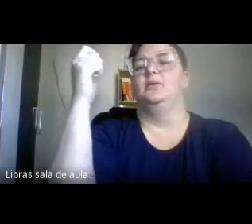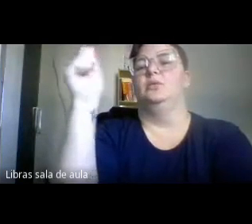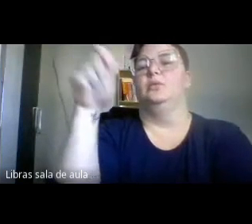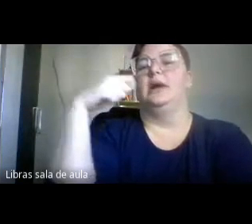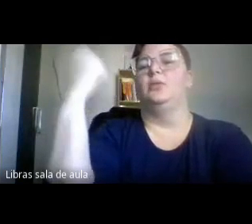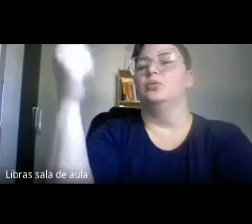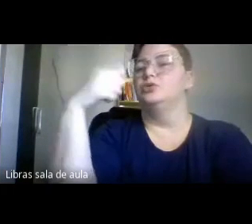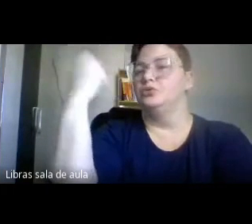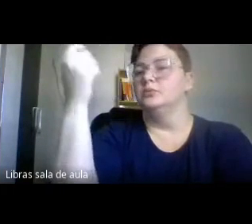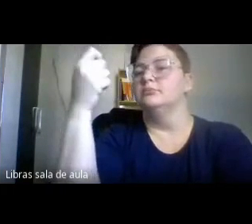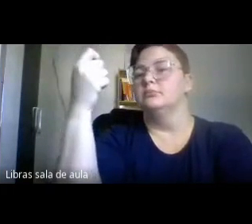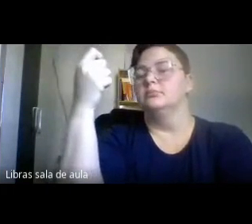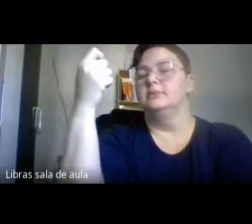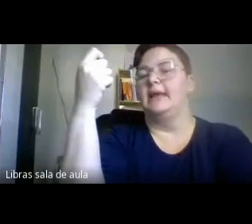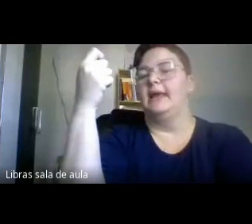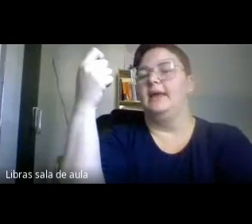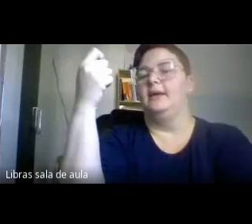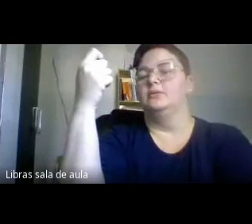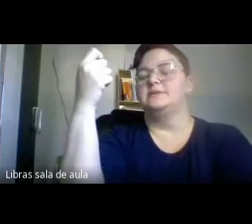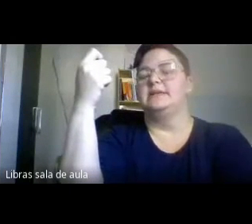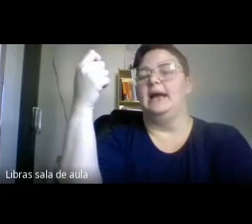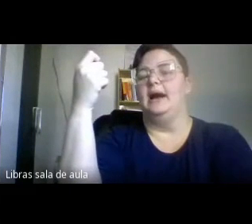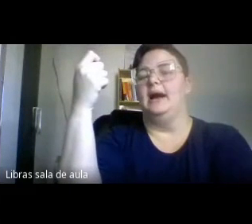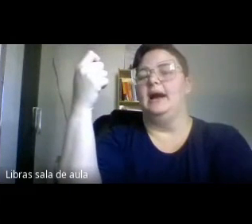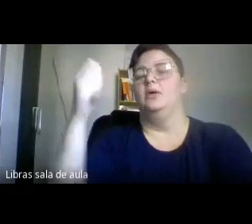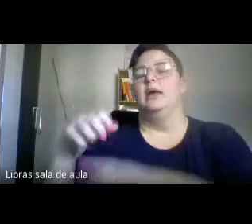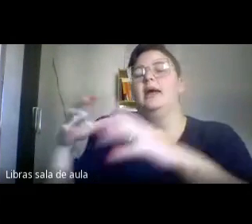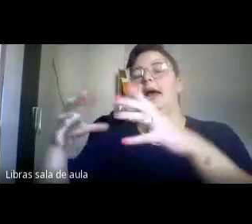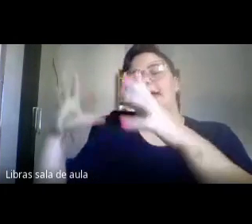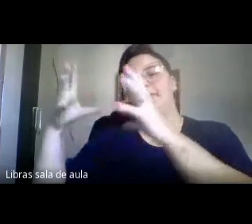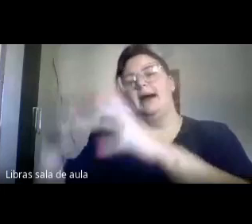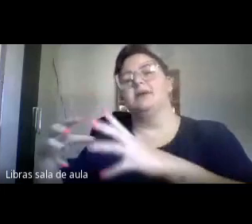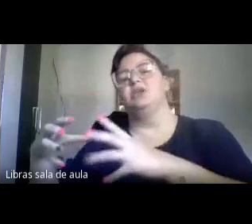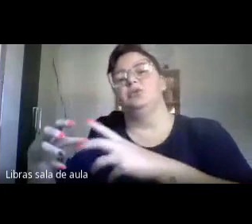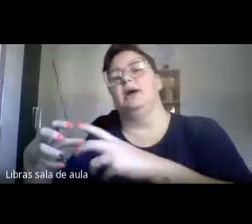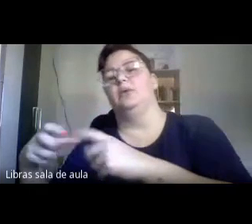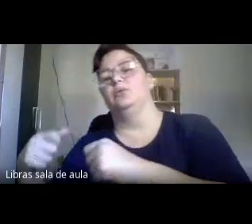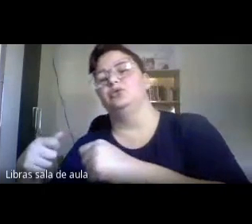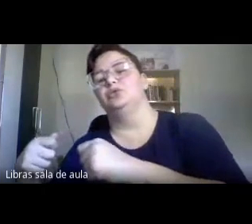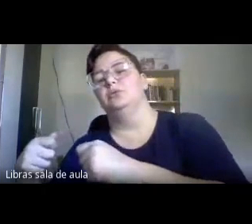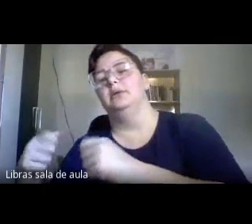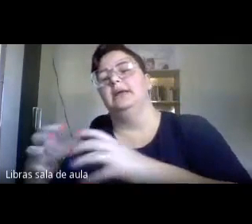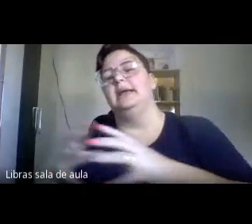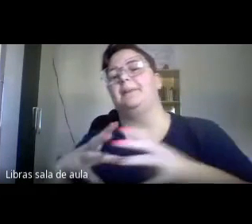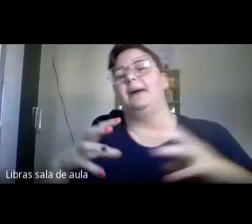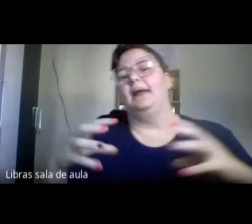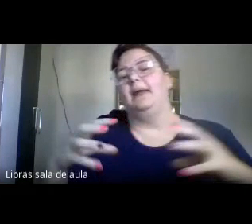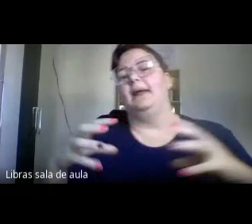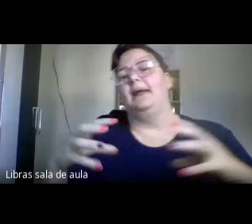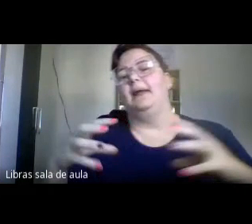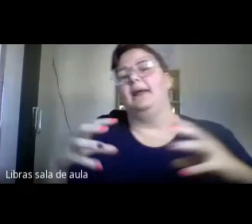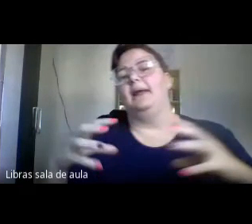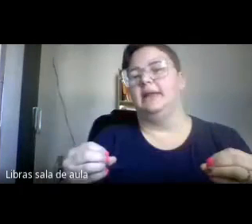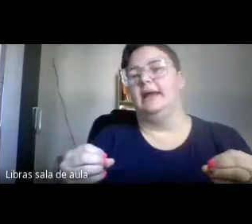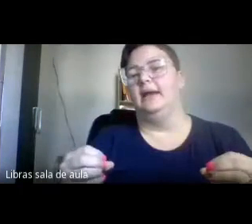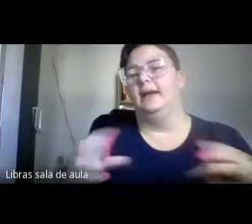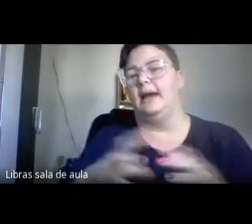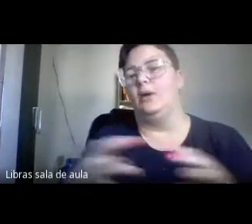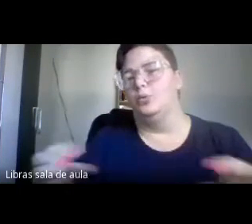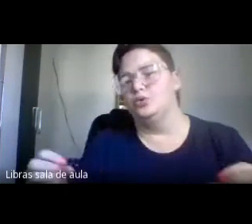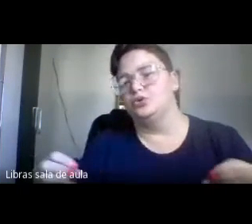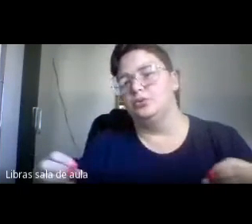trazer o gaúcho, né? O sinal, a imagem do gaúcho e a palavra,